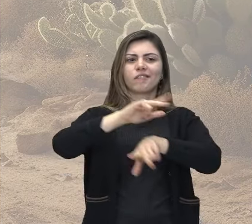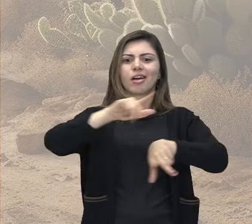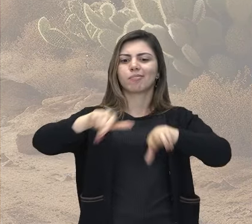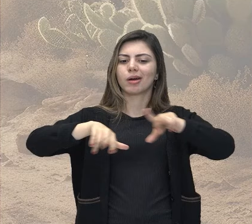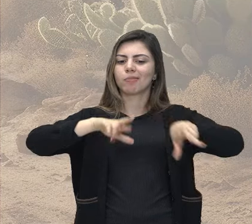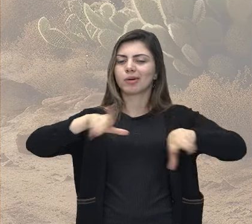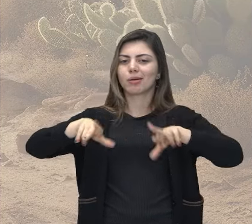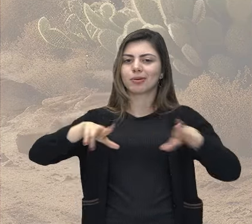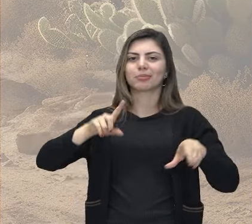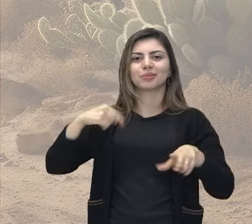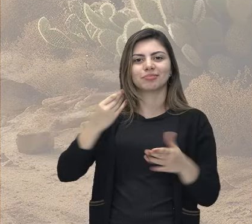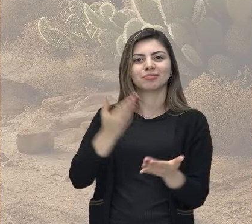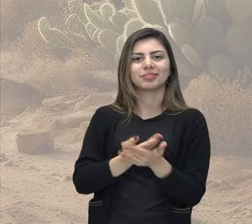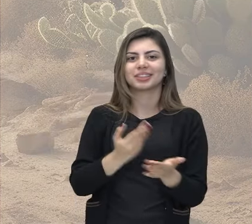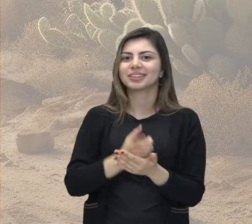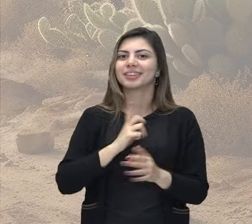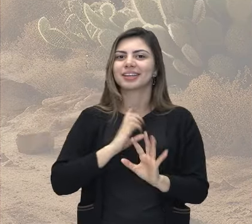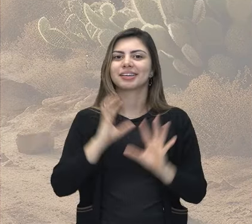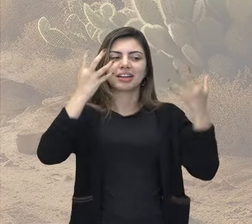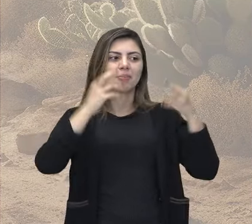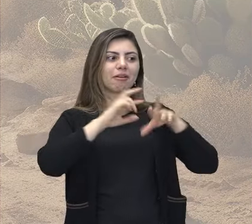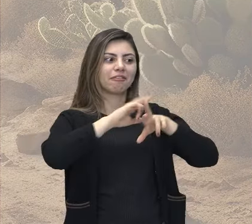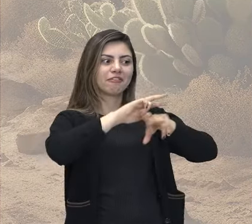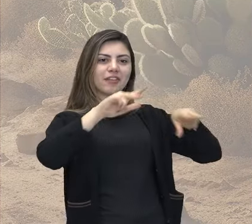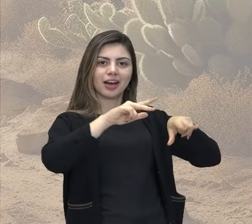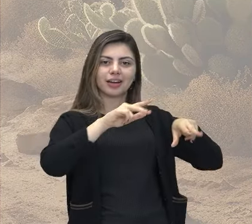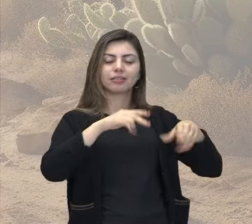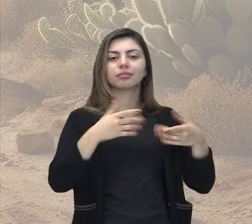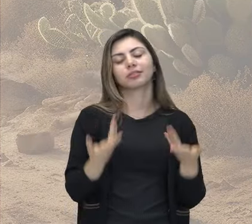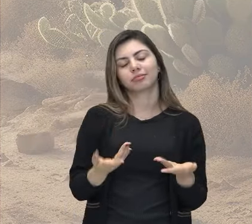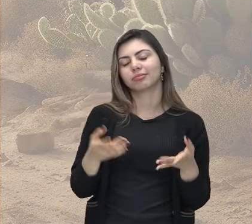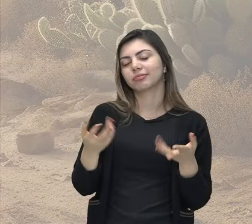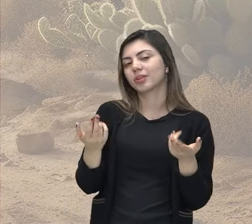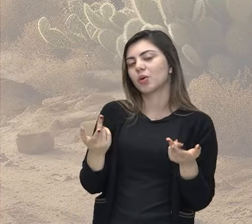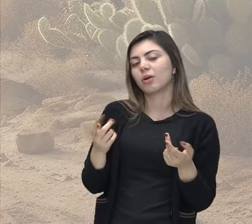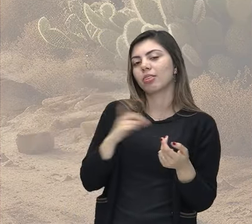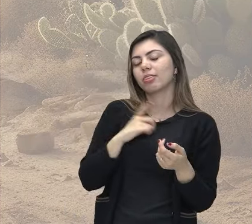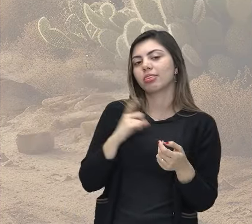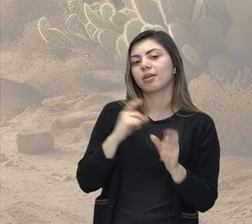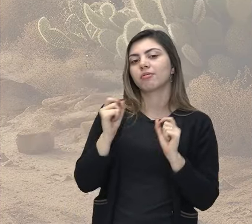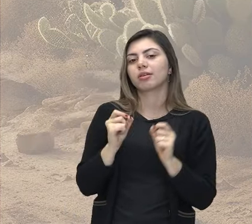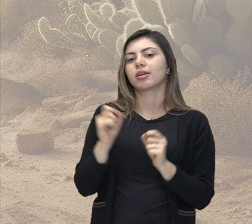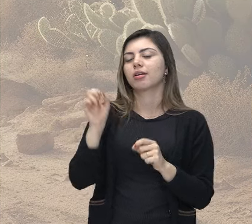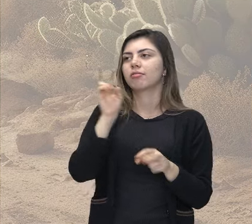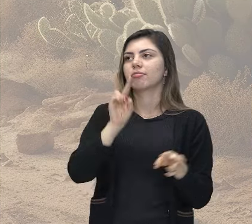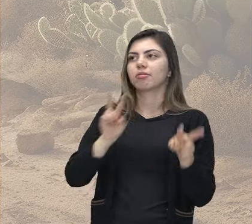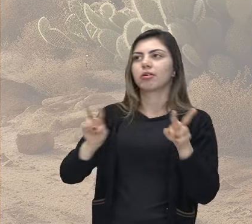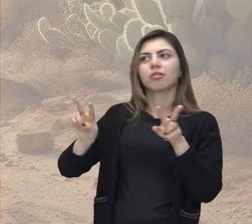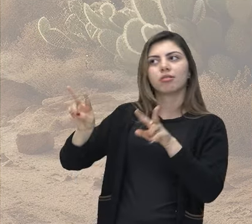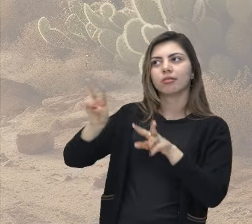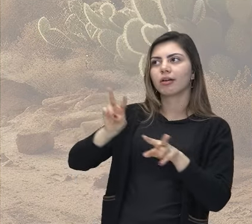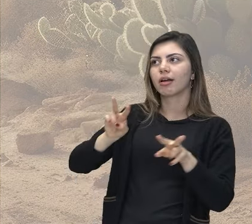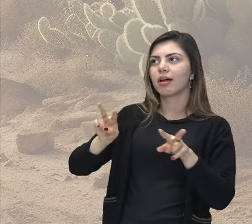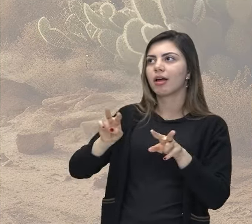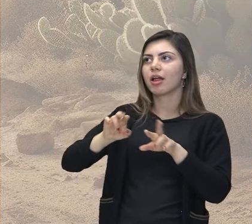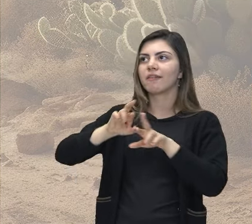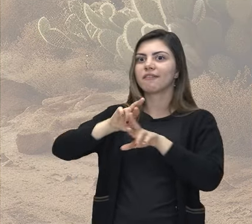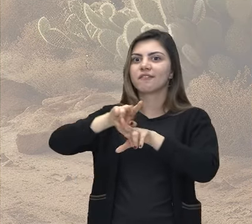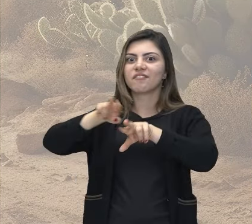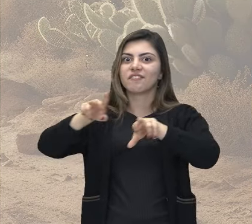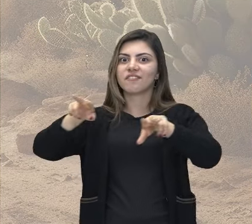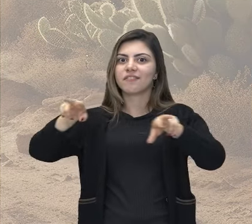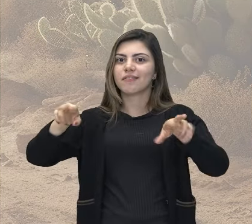gente acabou de estudar o clima, né? Com diversas paisagens naturais, tá? Então, a gente vai verificar aí, né,